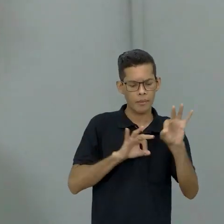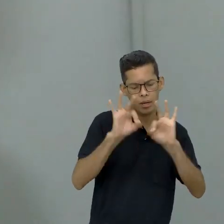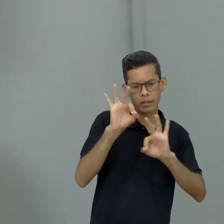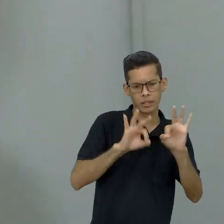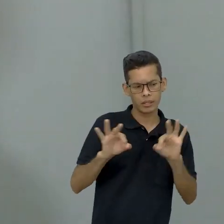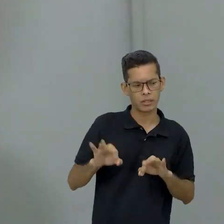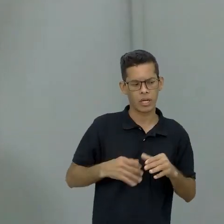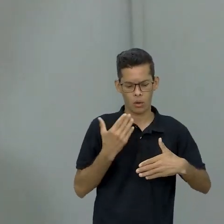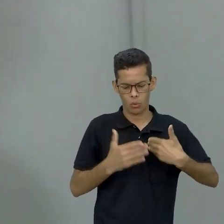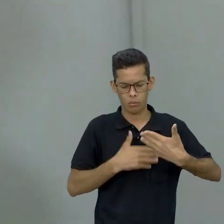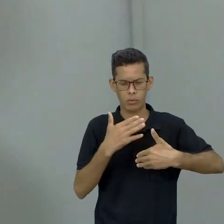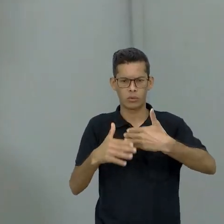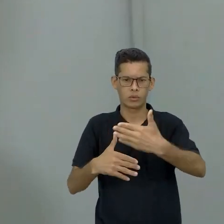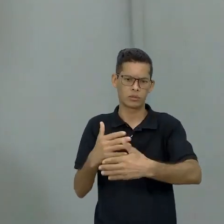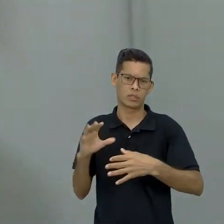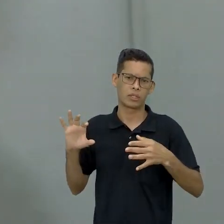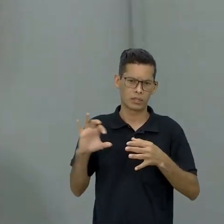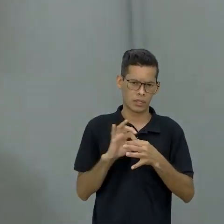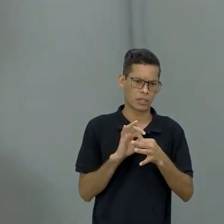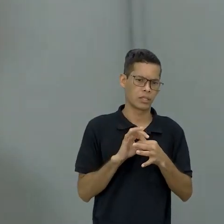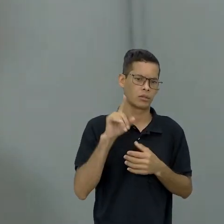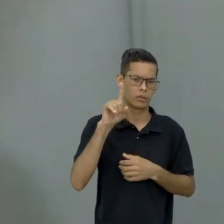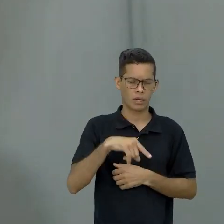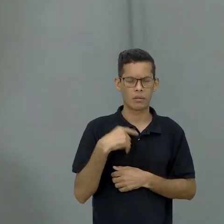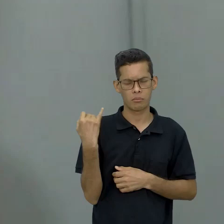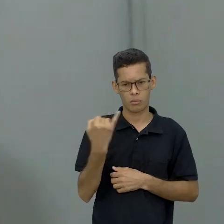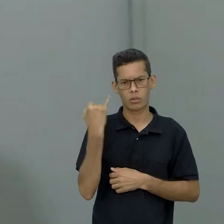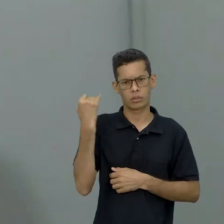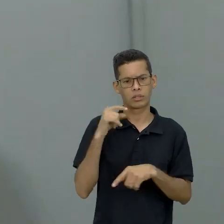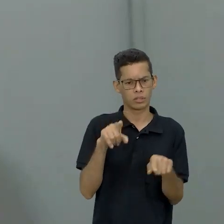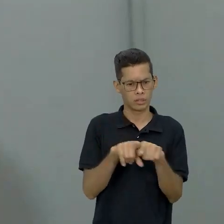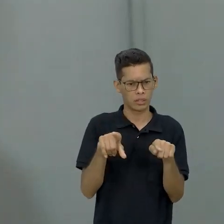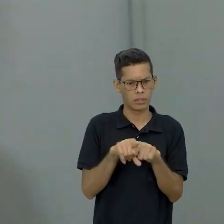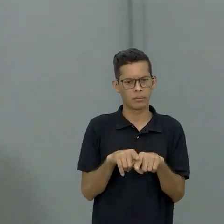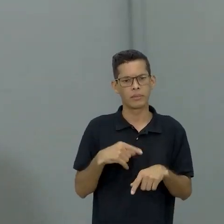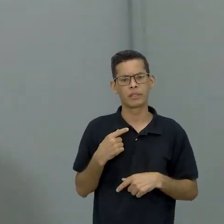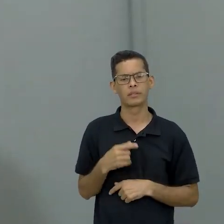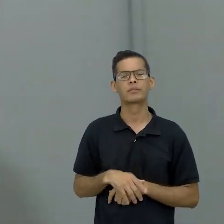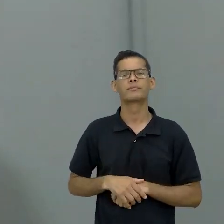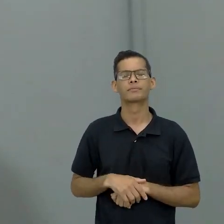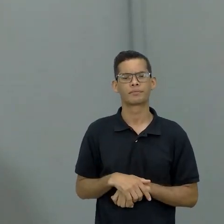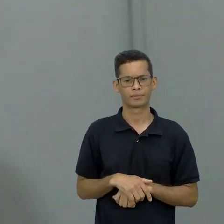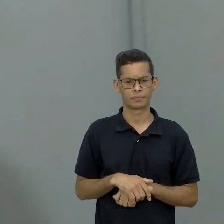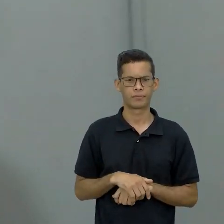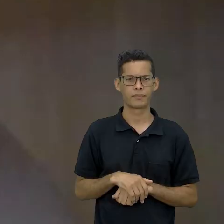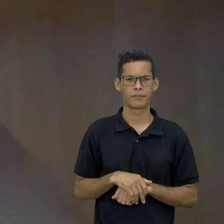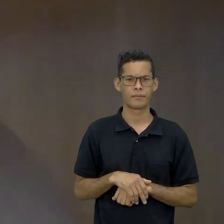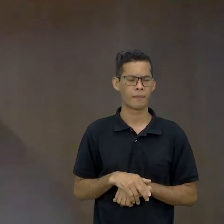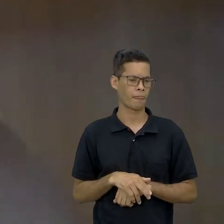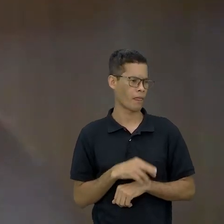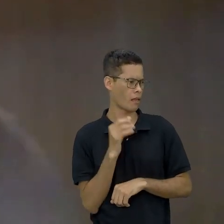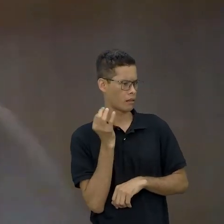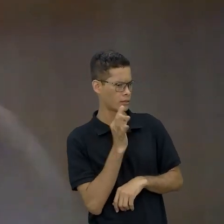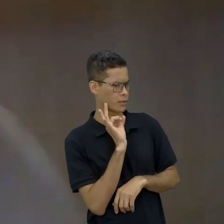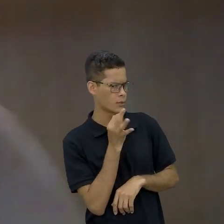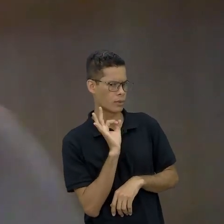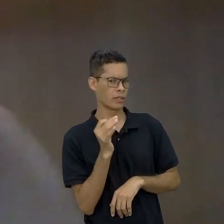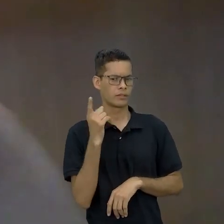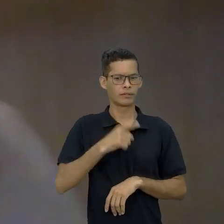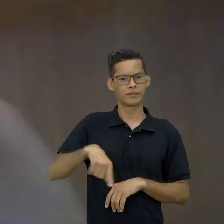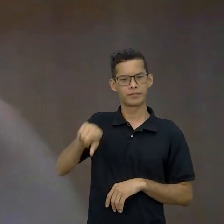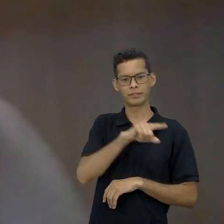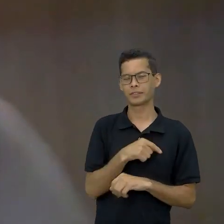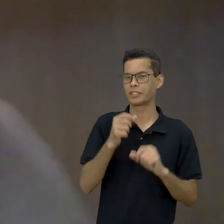processo integrador. Eu acho muito importante também, tá? Deixa a Vanusa falar aí também. É isso aí, vocês